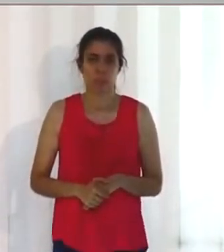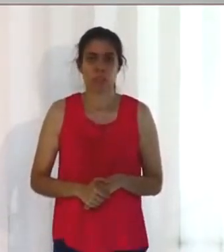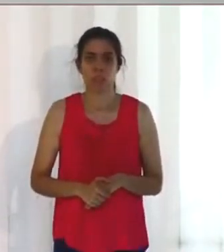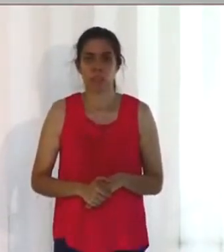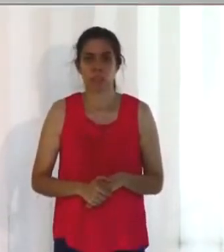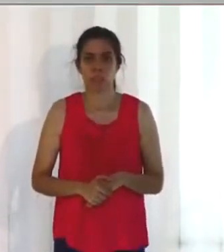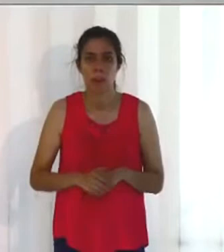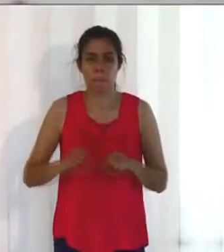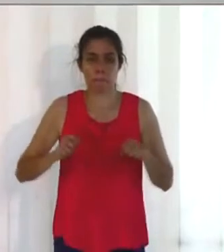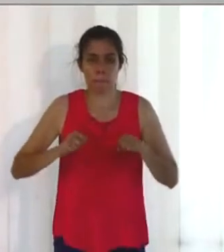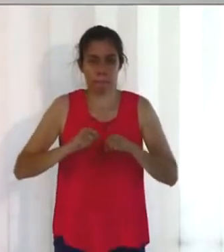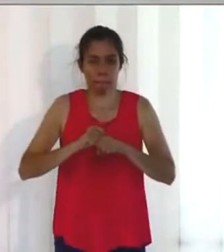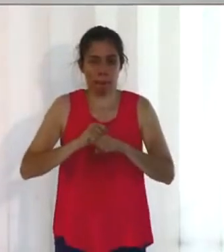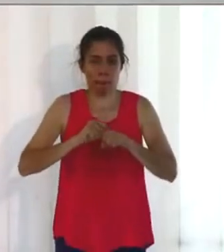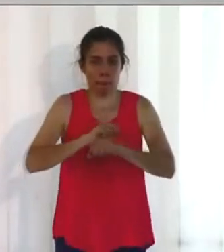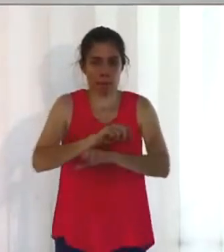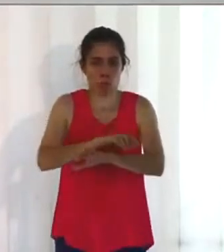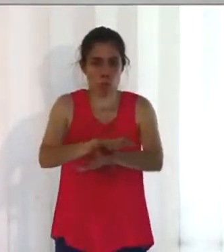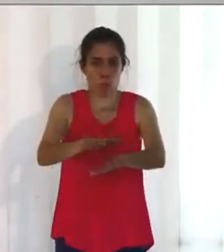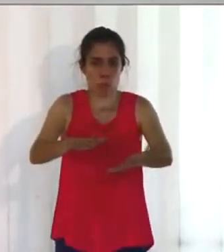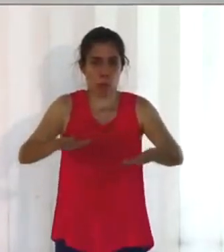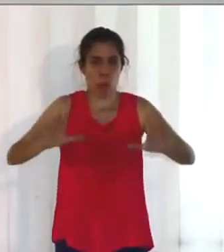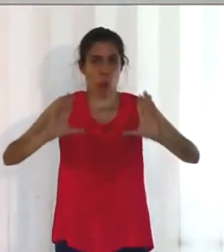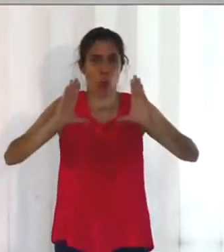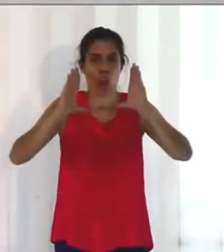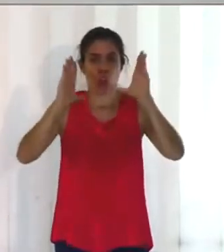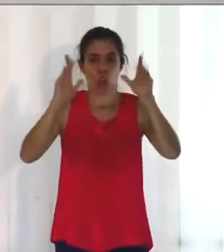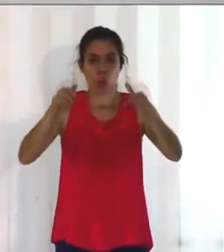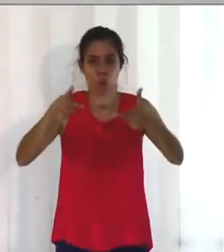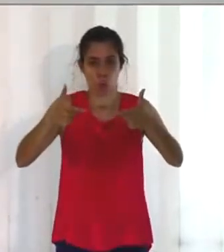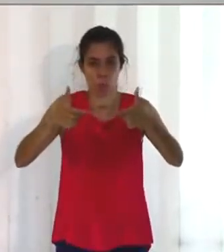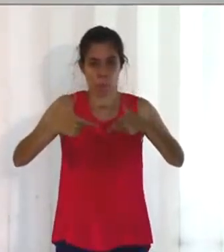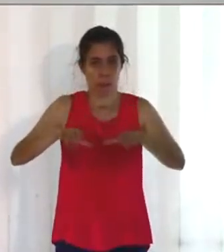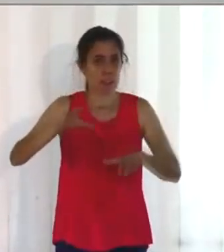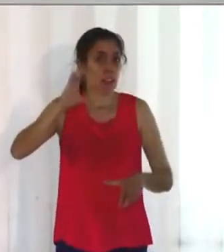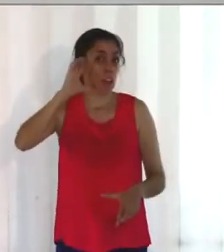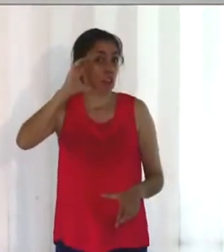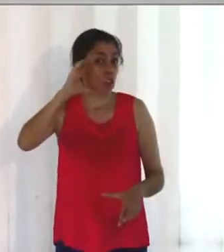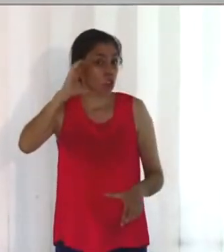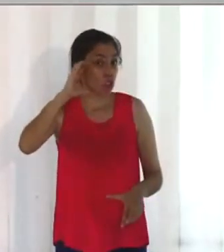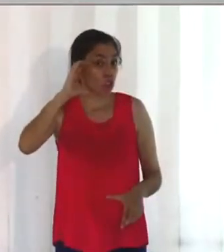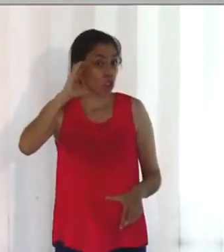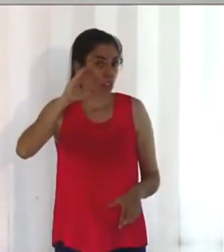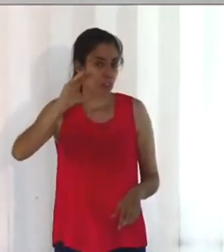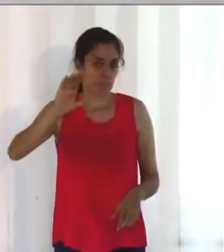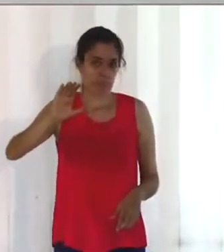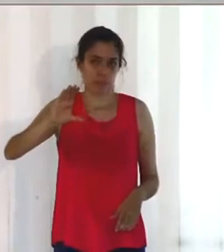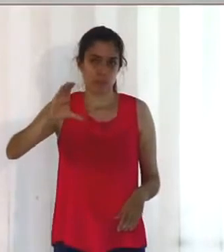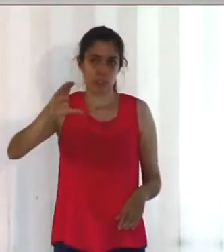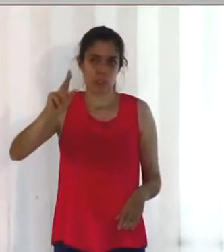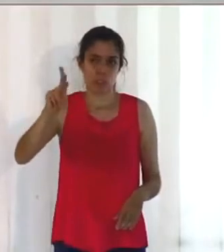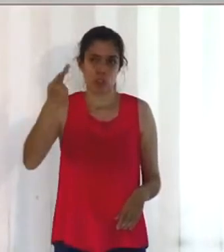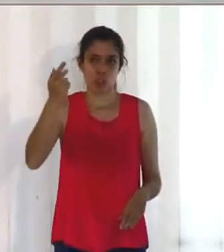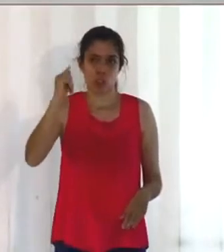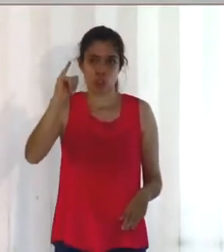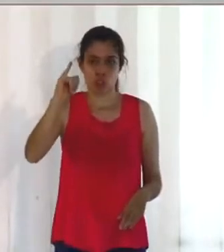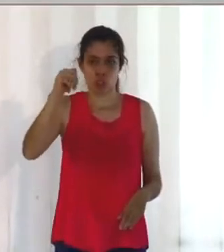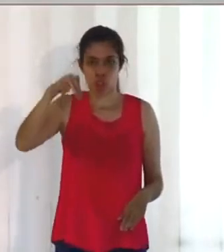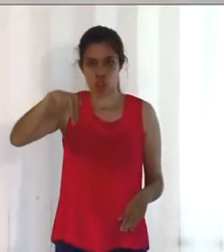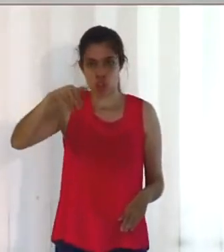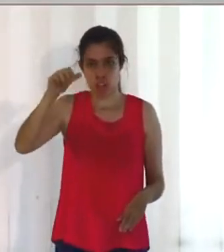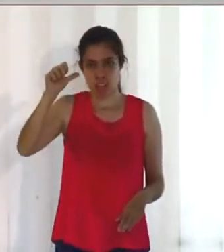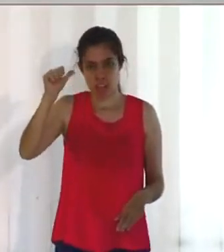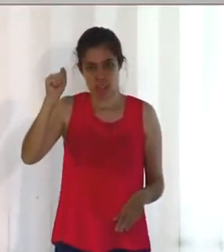e perpassa por todo o país da China, desaguando no leste, no outro lado